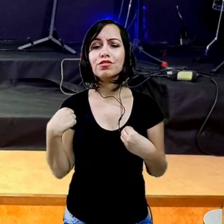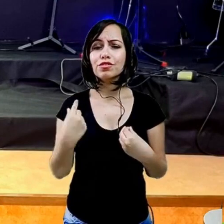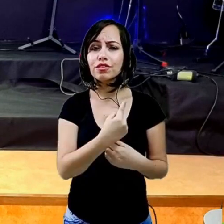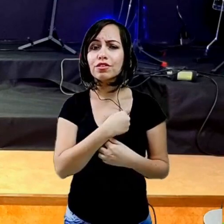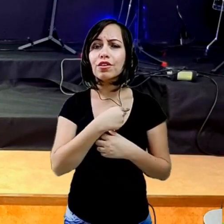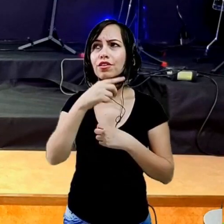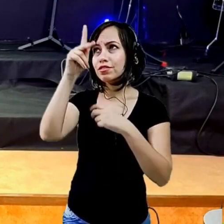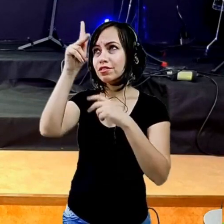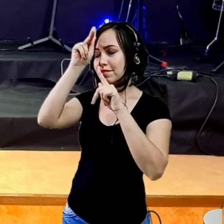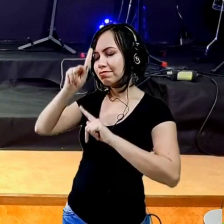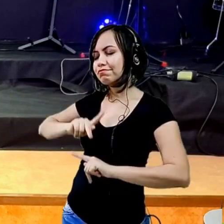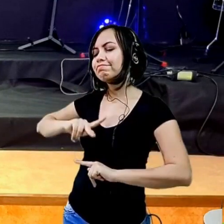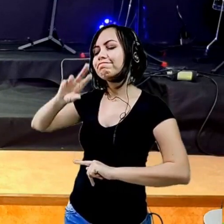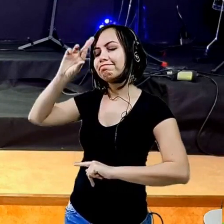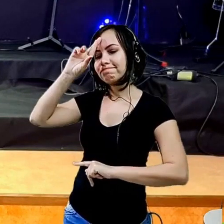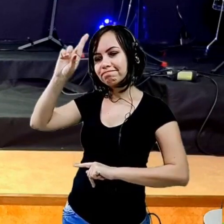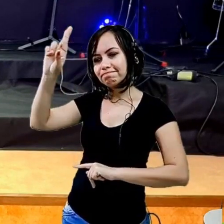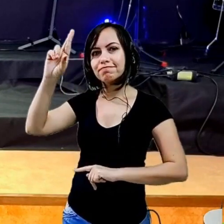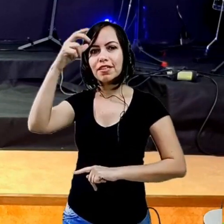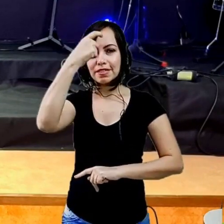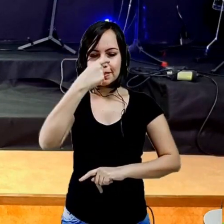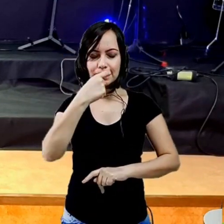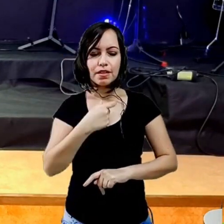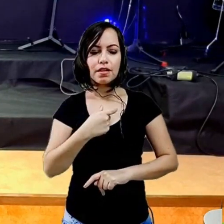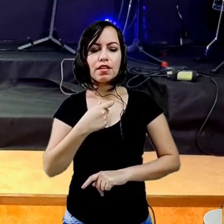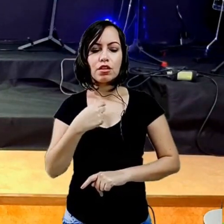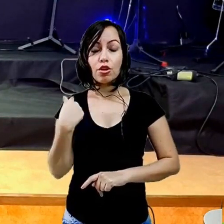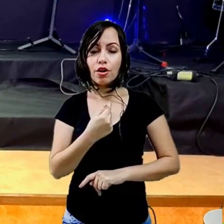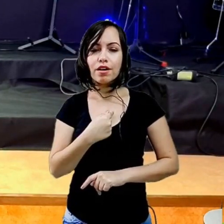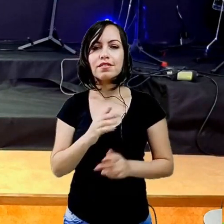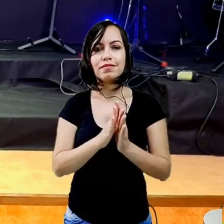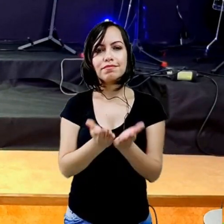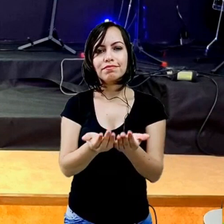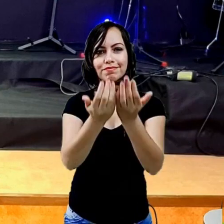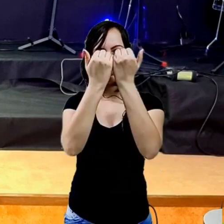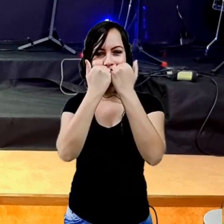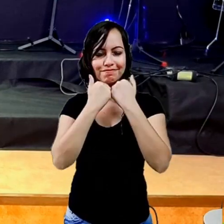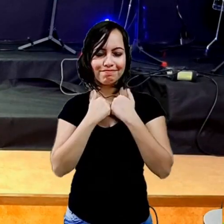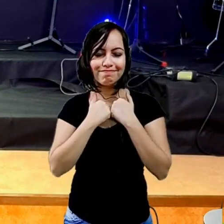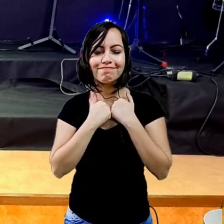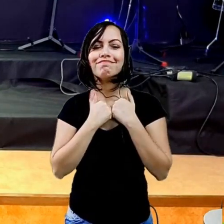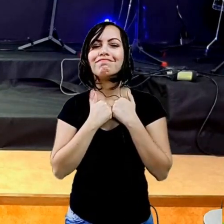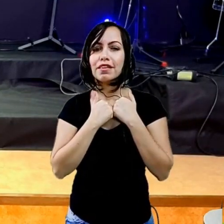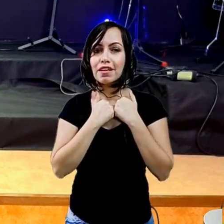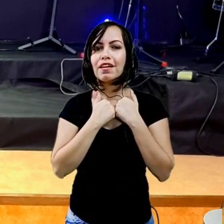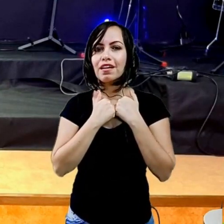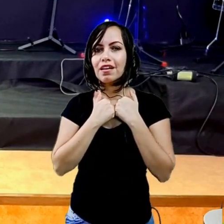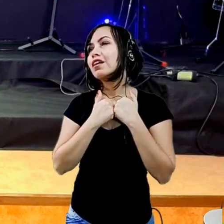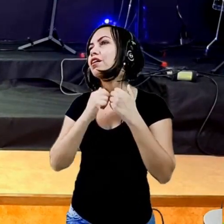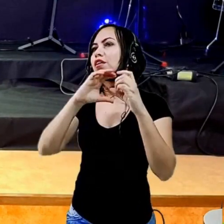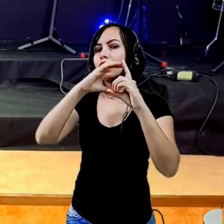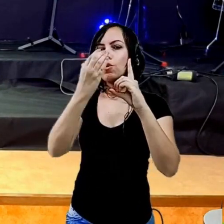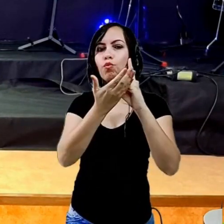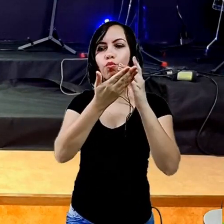na presença do Senhor, sermos alimentados pela Sua palavra e oferecer nosso